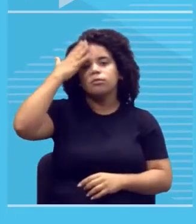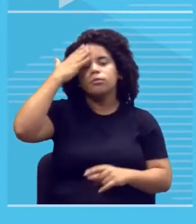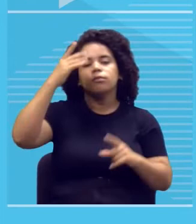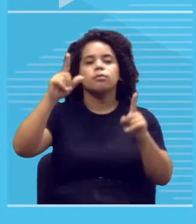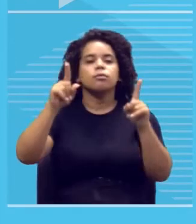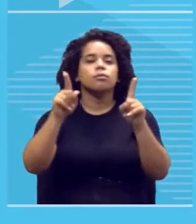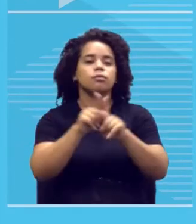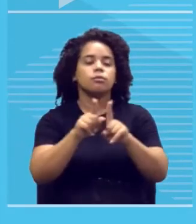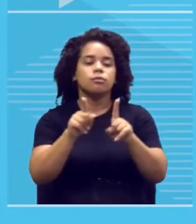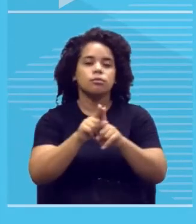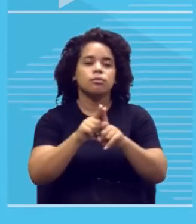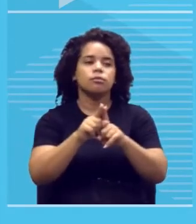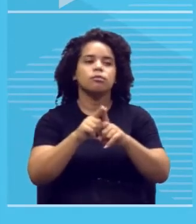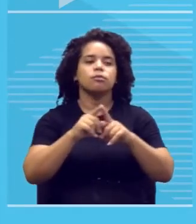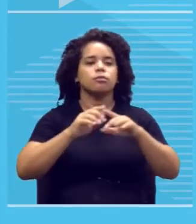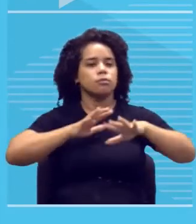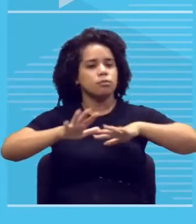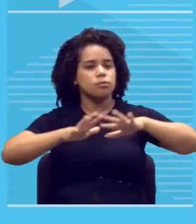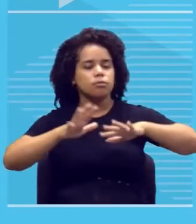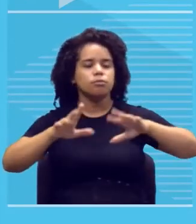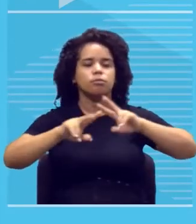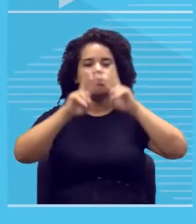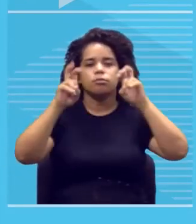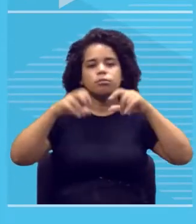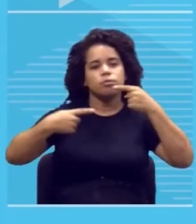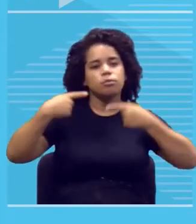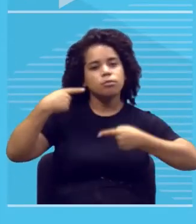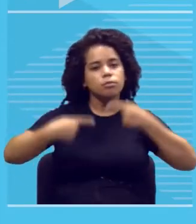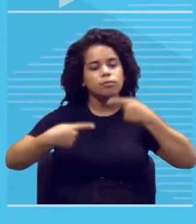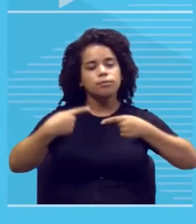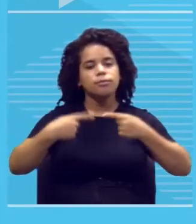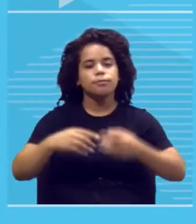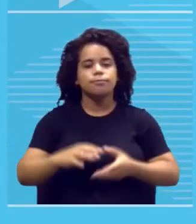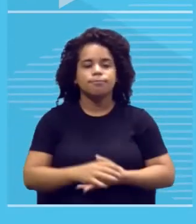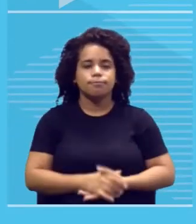a compreensão e a ação dessa política